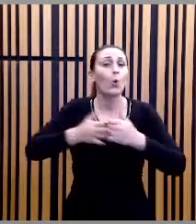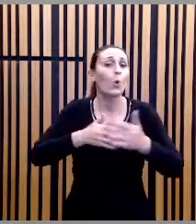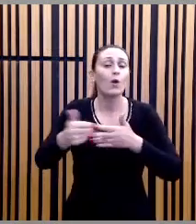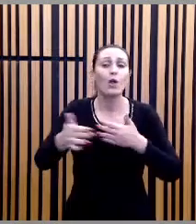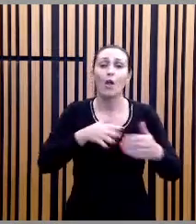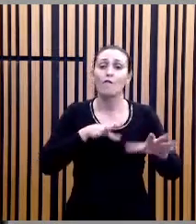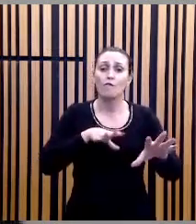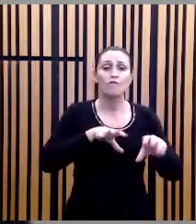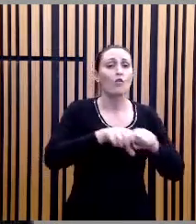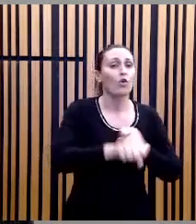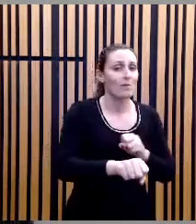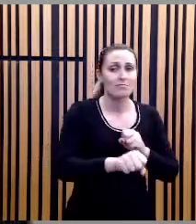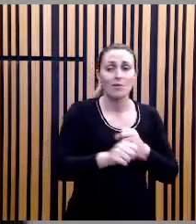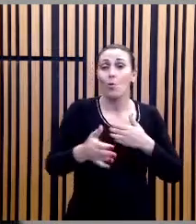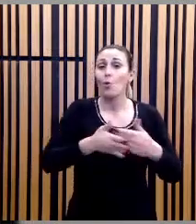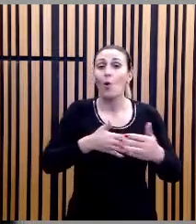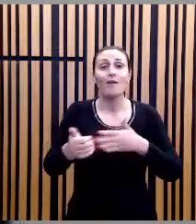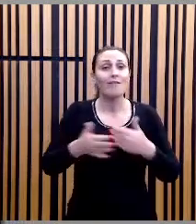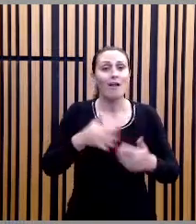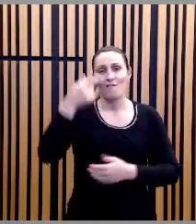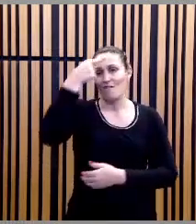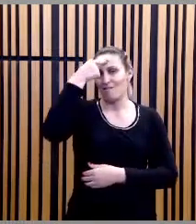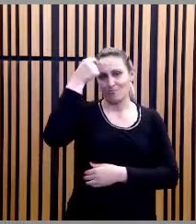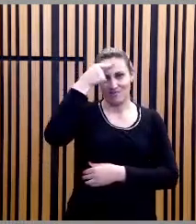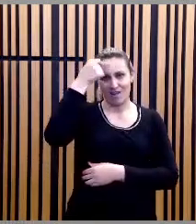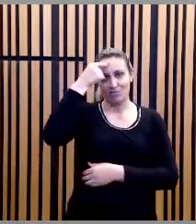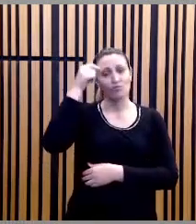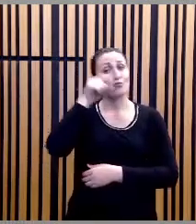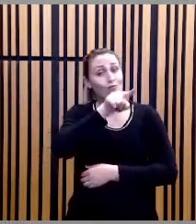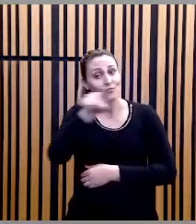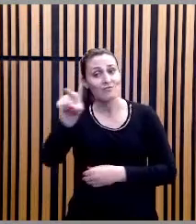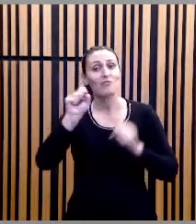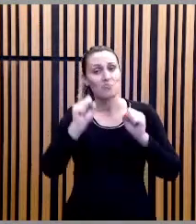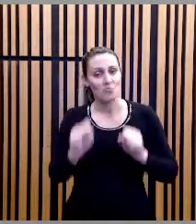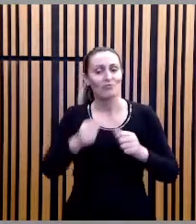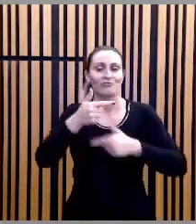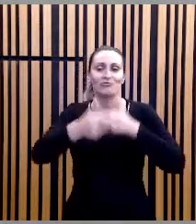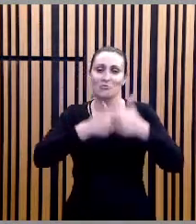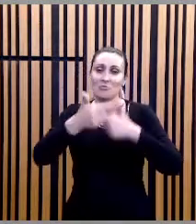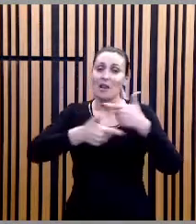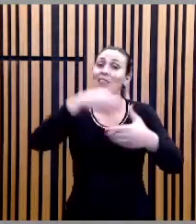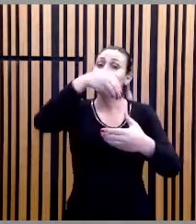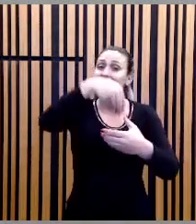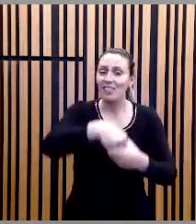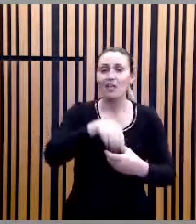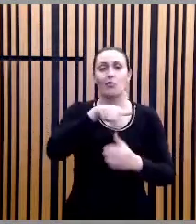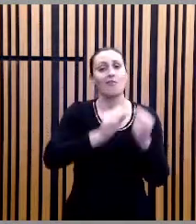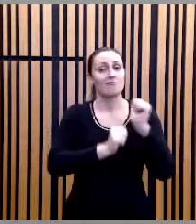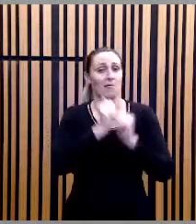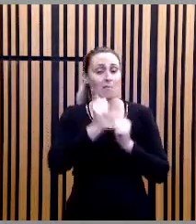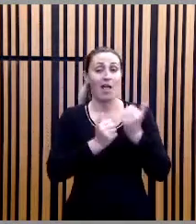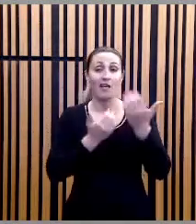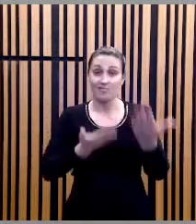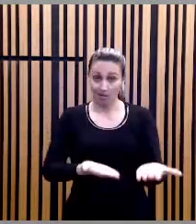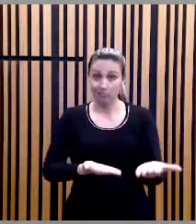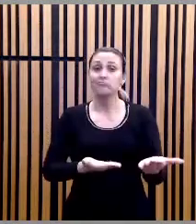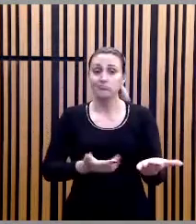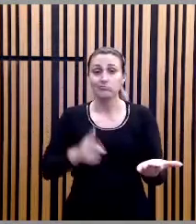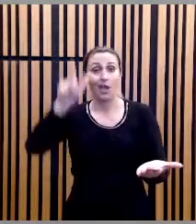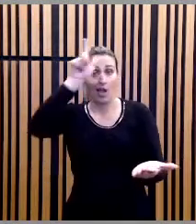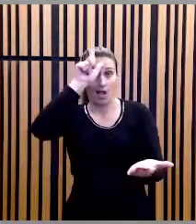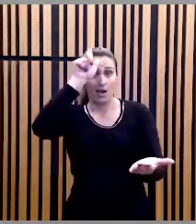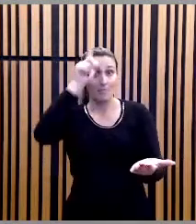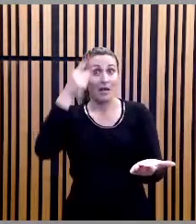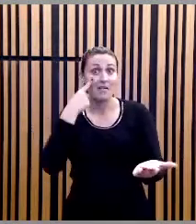podem estar em qualquer nível da graduação. E vocês podem estar trabalhando dentro de uma empresa multinacional alemã. Já pararam para